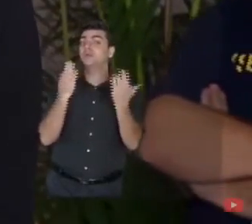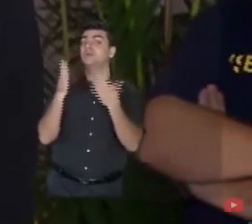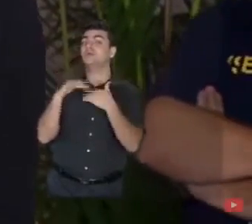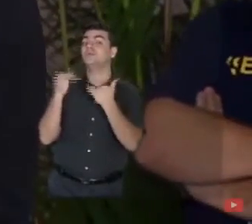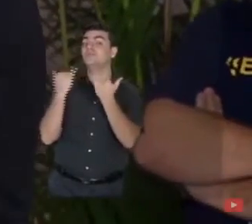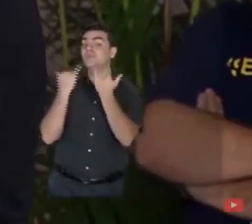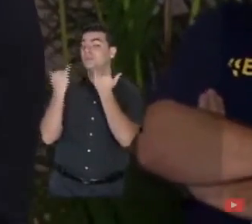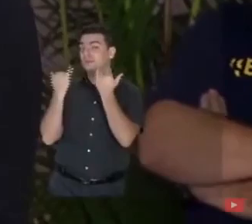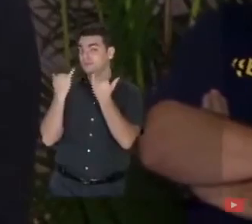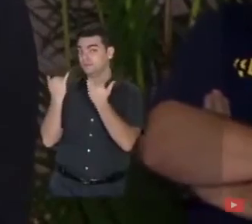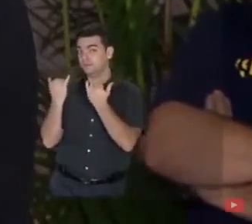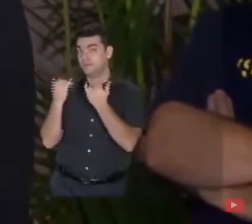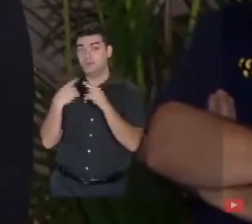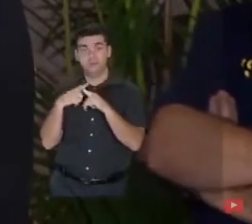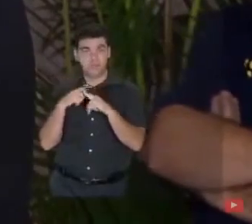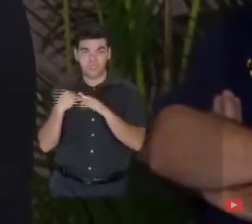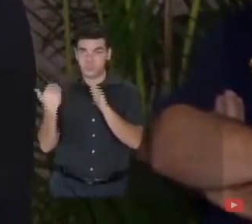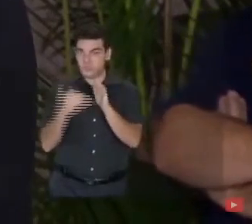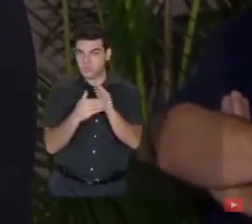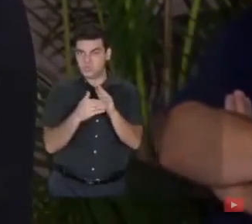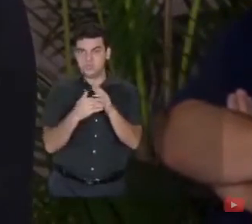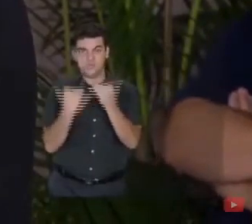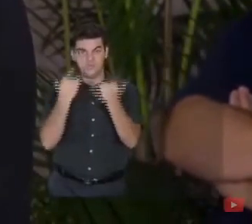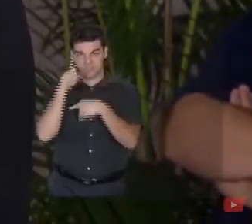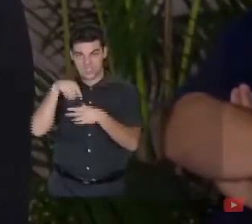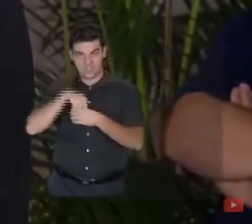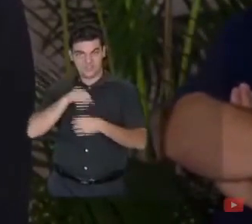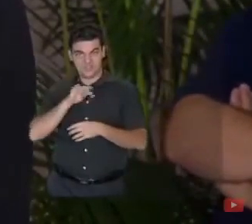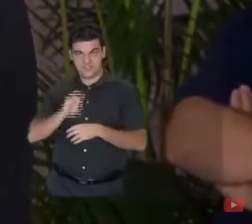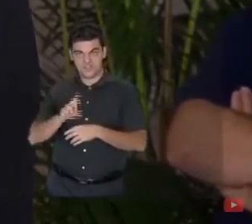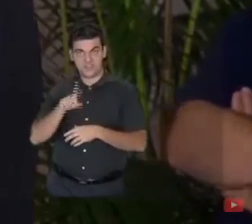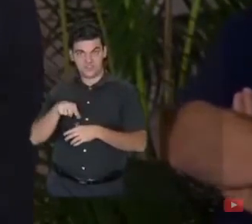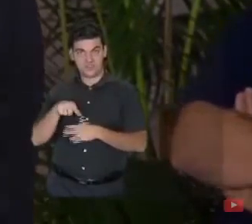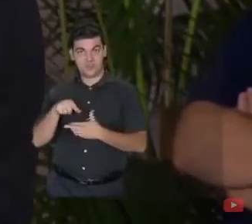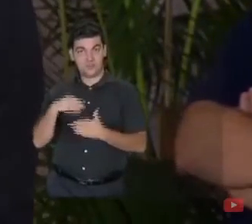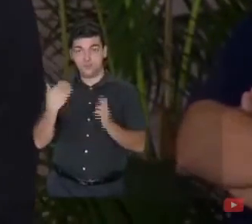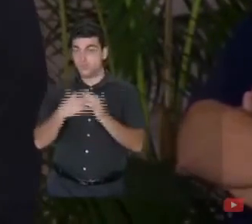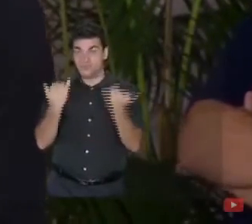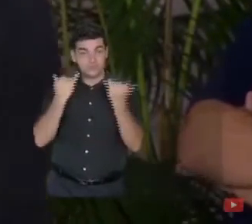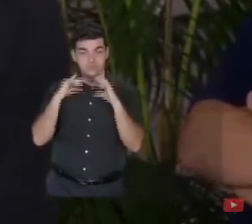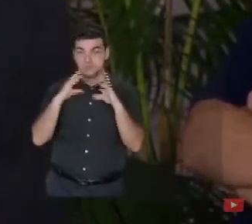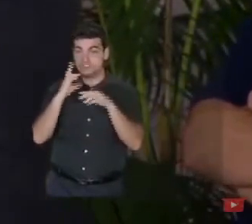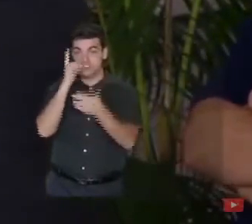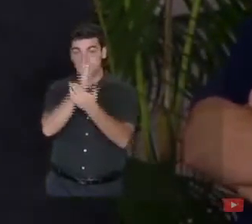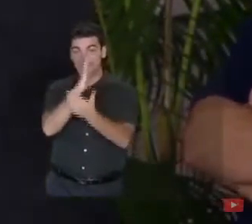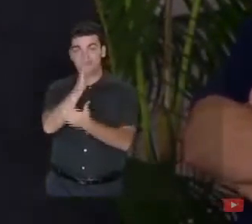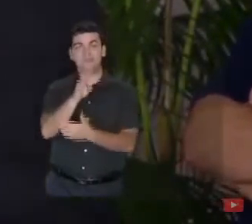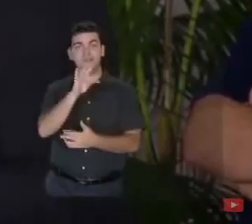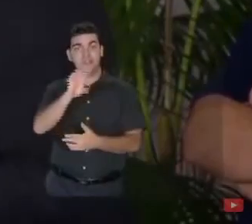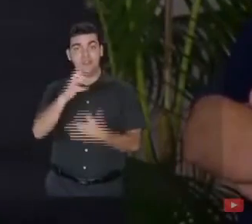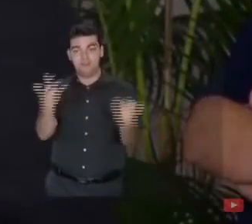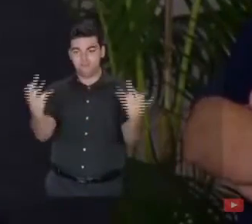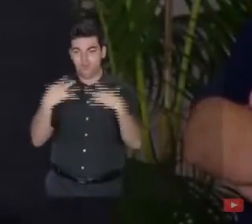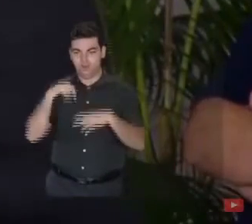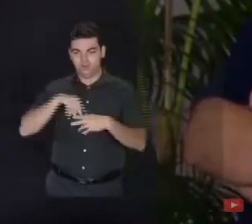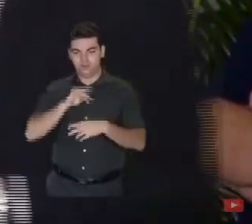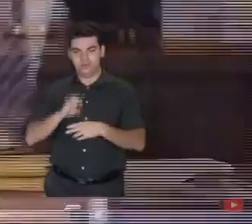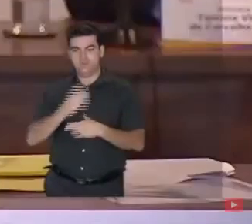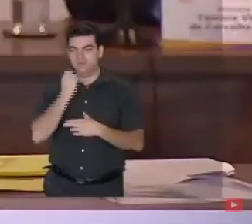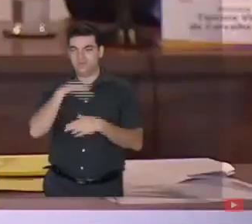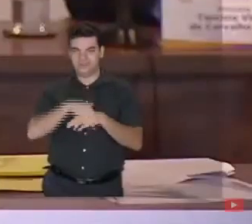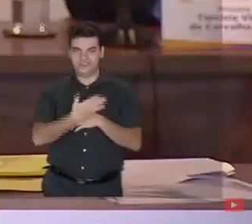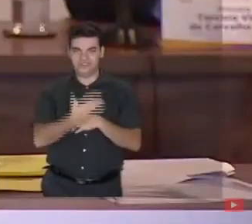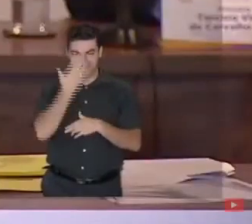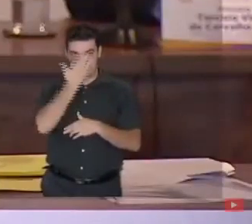dados também. Todos os dados estão sendo centralizados aqui no Tribunal Superior Eleitoral, né? Todos os dados estão vindo dos TRS. Obrigado, boa